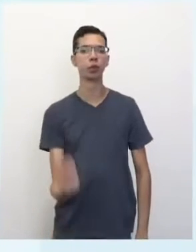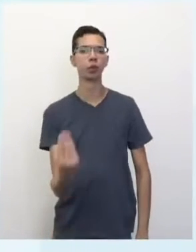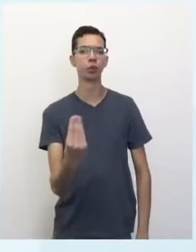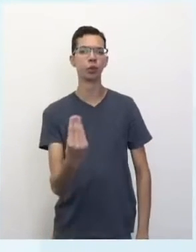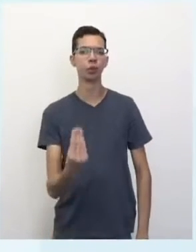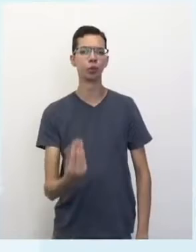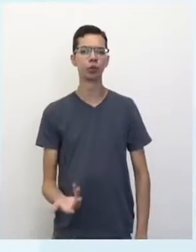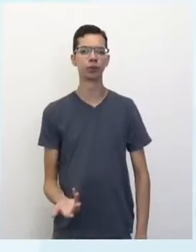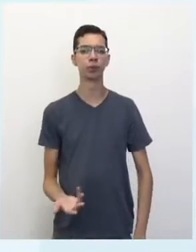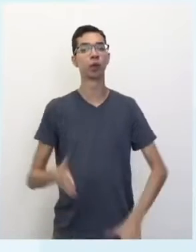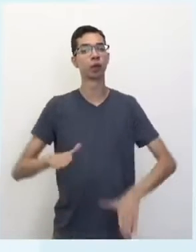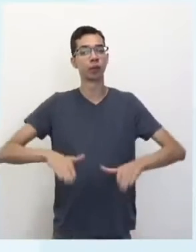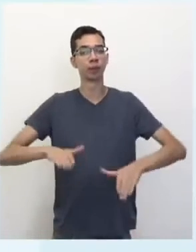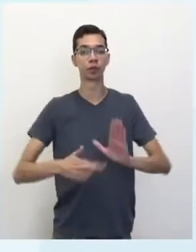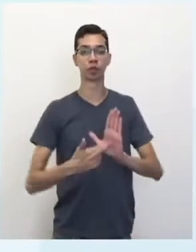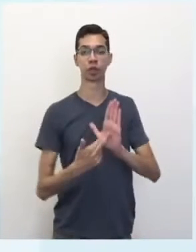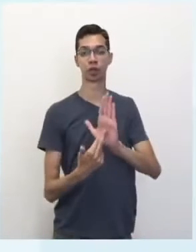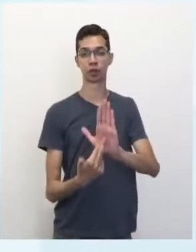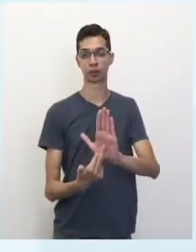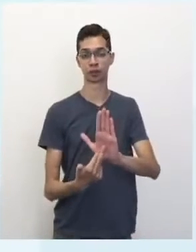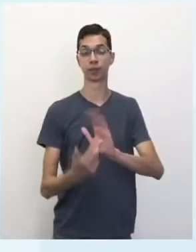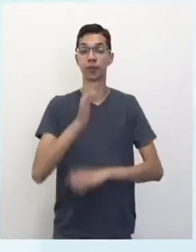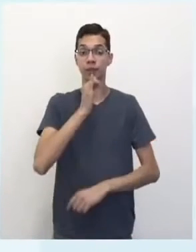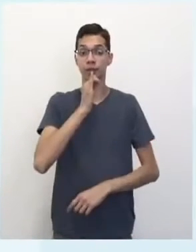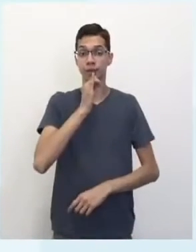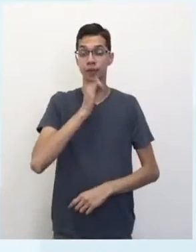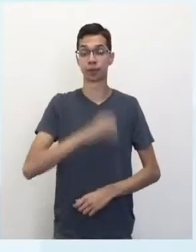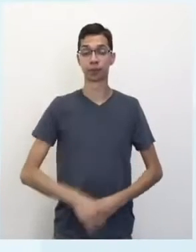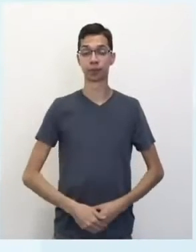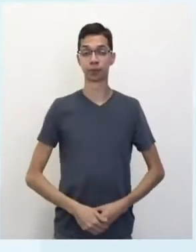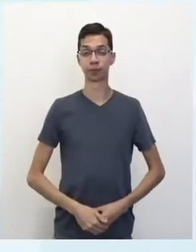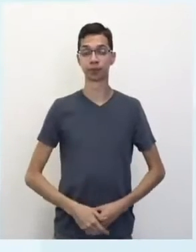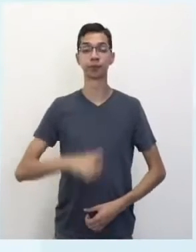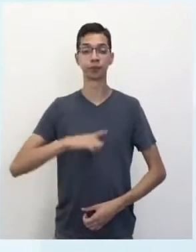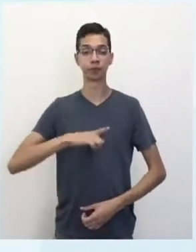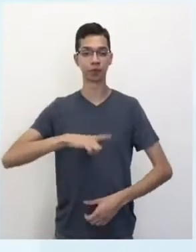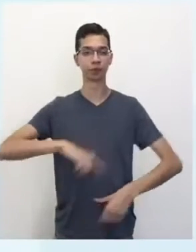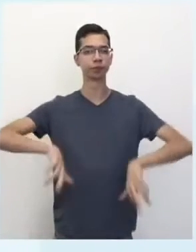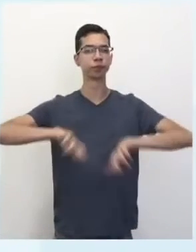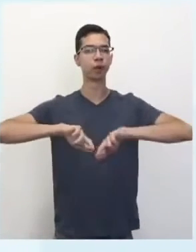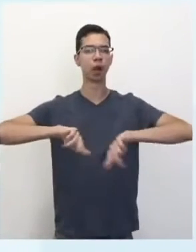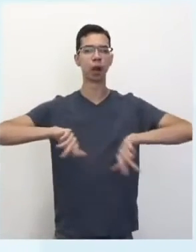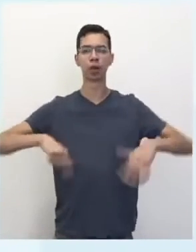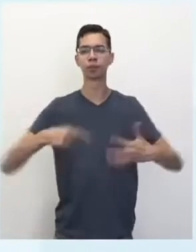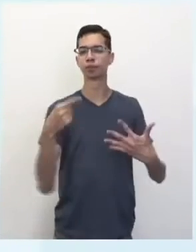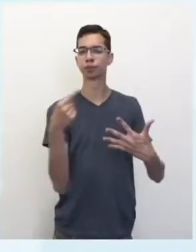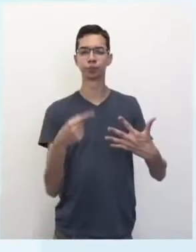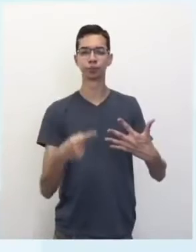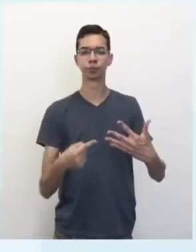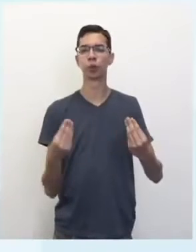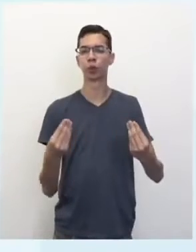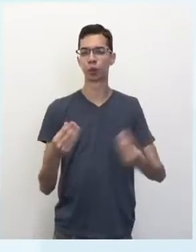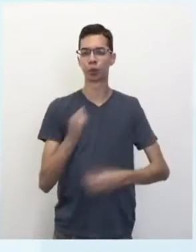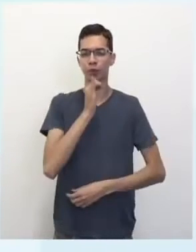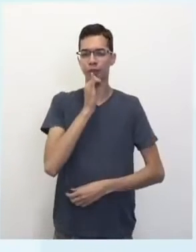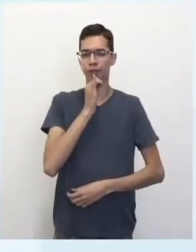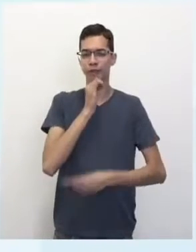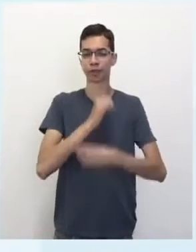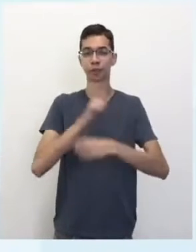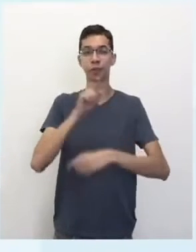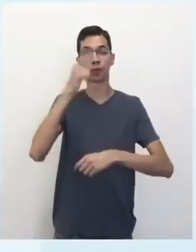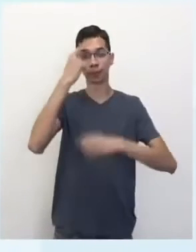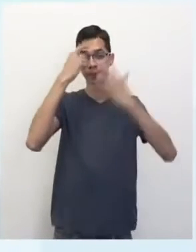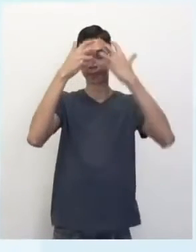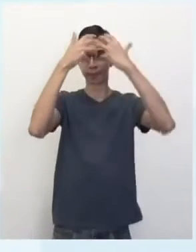por algumas representações. Então, o ângulo pode ser classificado em vários tipos, né, como represente aí a ideia.